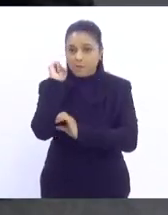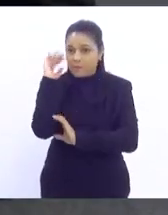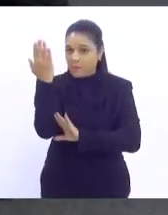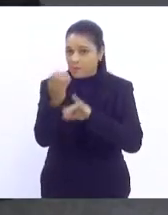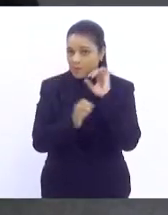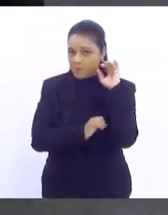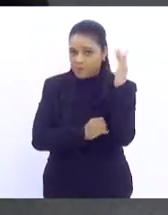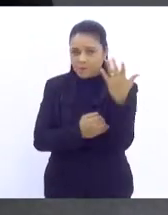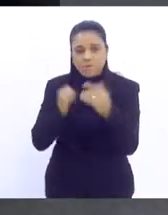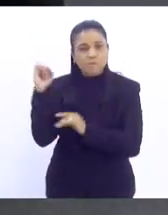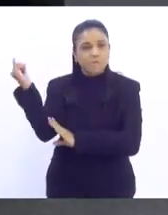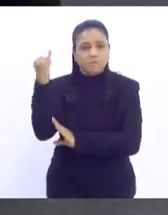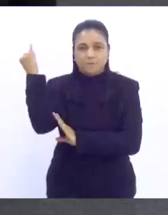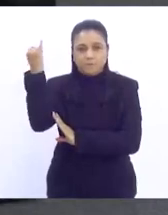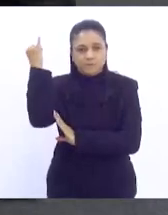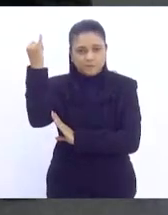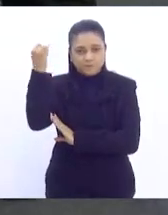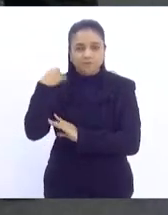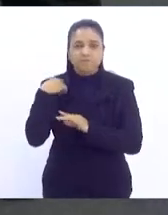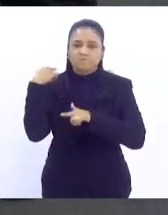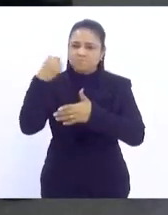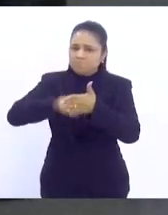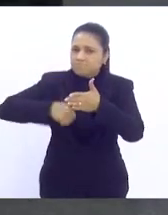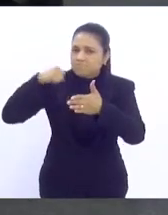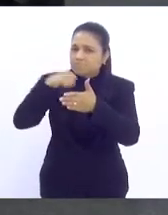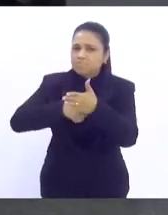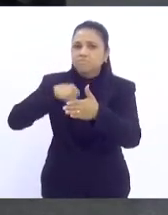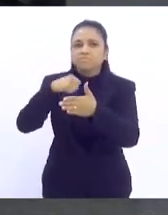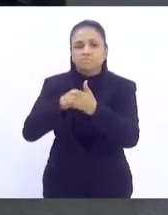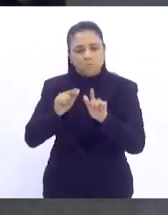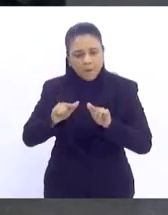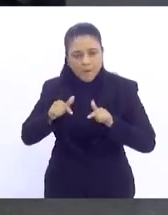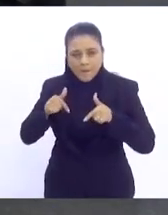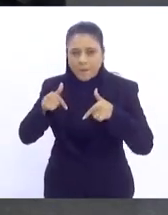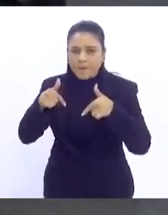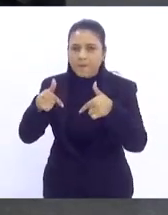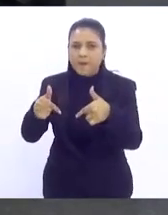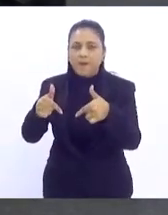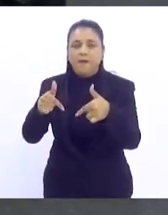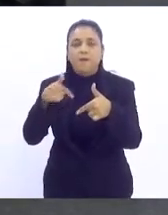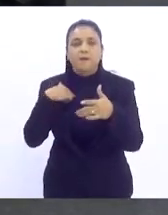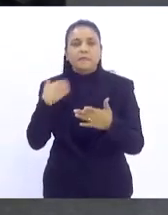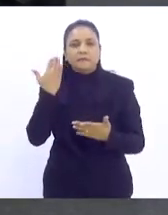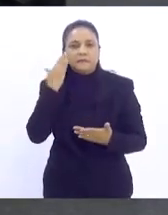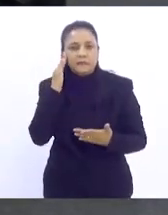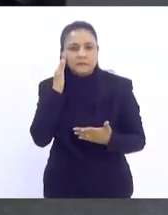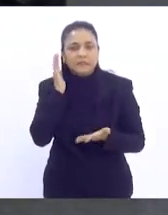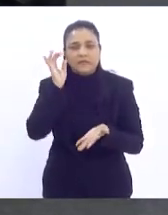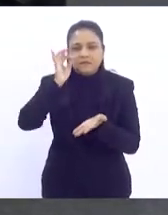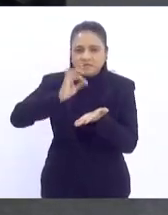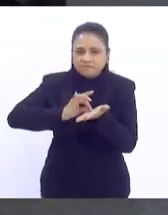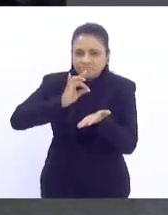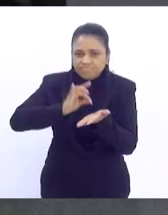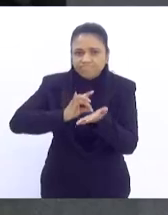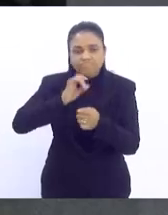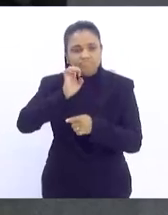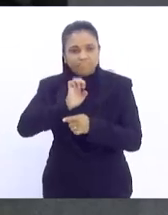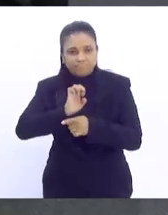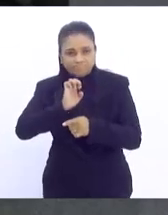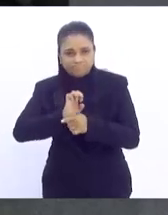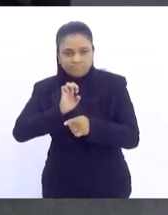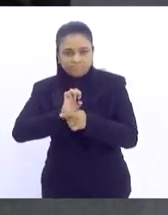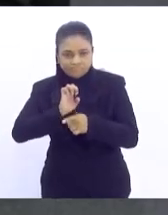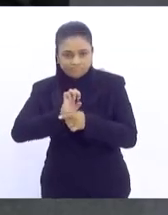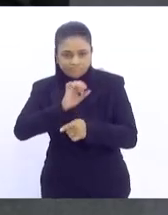importante e nós temos nos debruçado também para entender a realidade do próprio Rio de Janeiro nesse processo